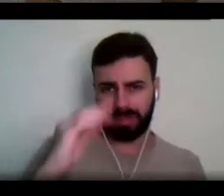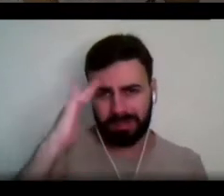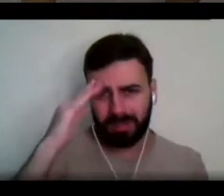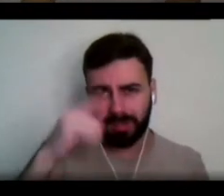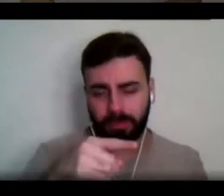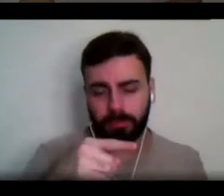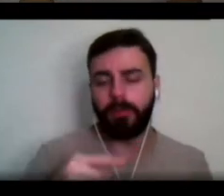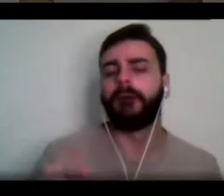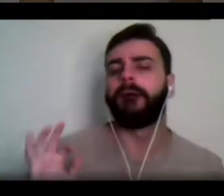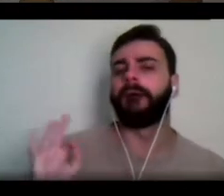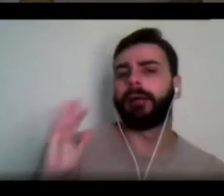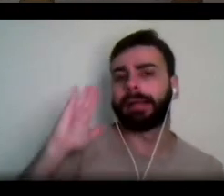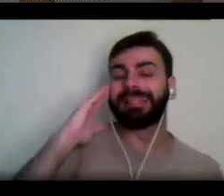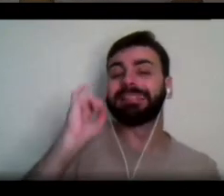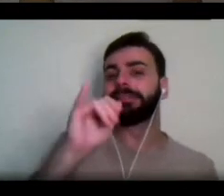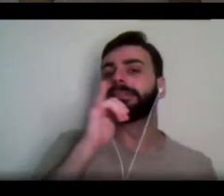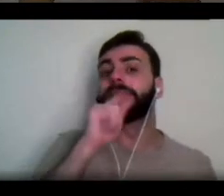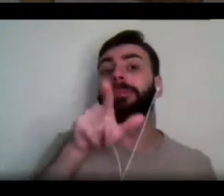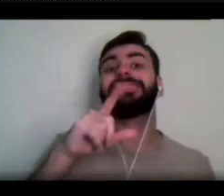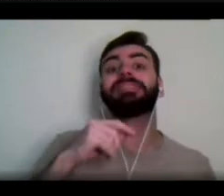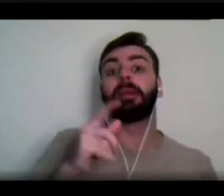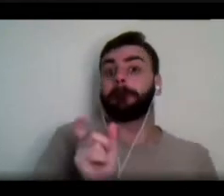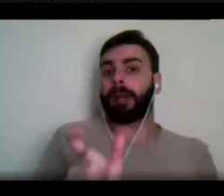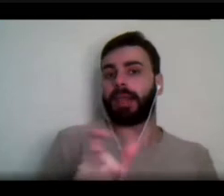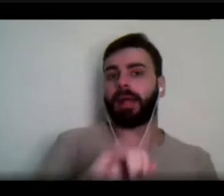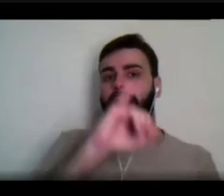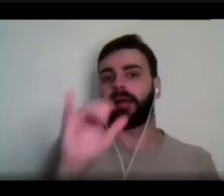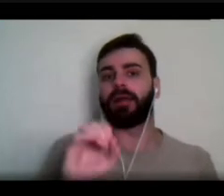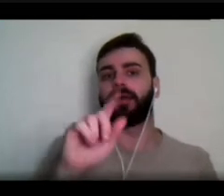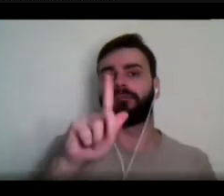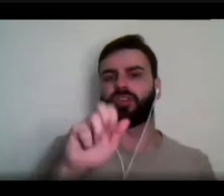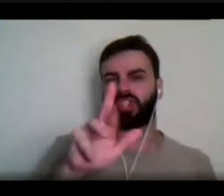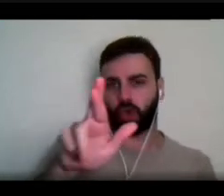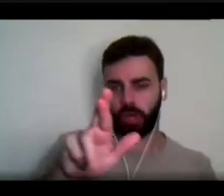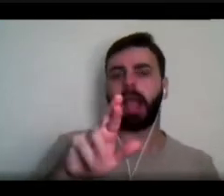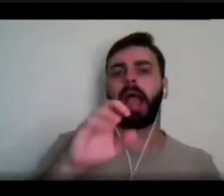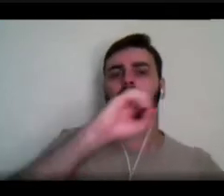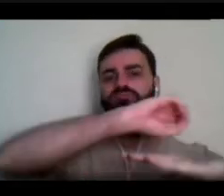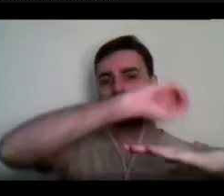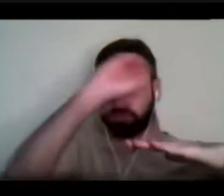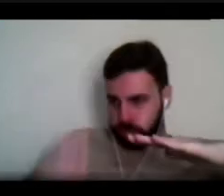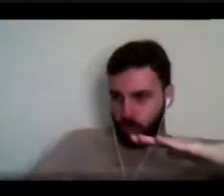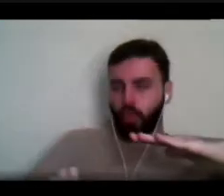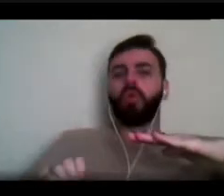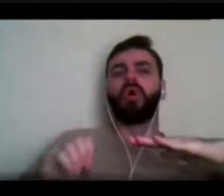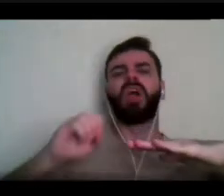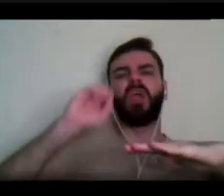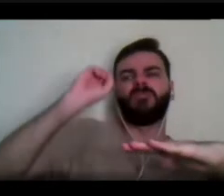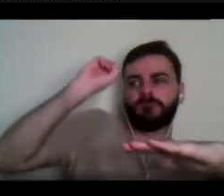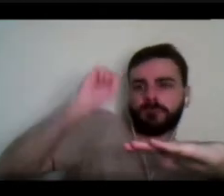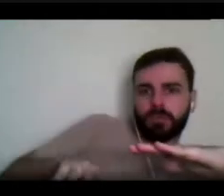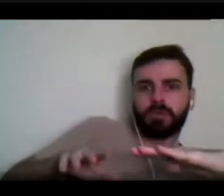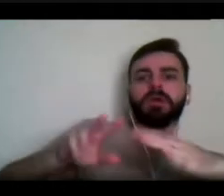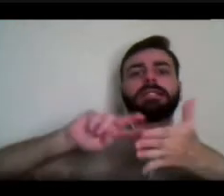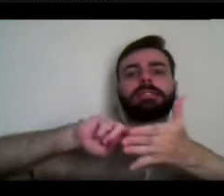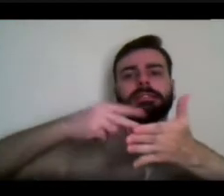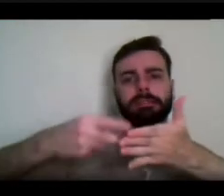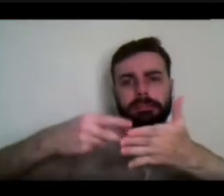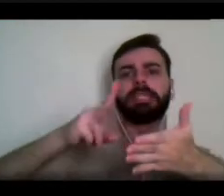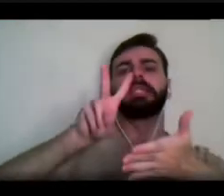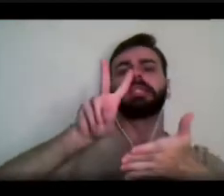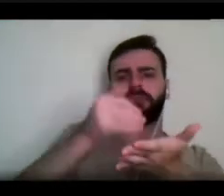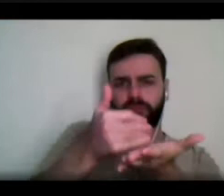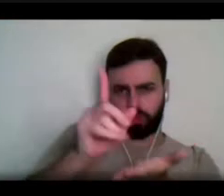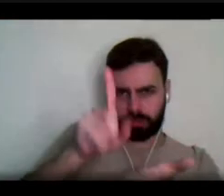entendeu? Entendi. Então, se ele falasse que ele jogou o ovo, ele teria alguma velocidade